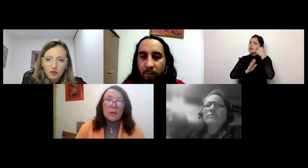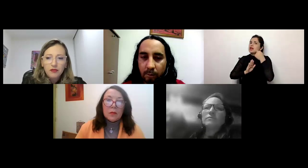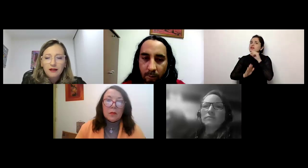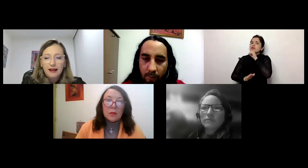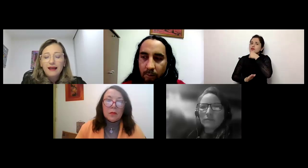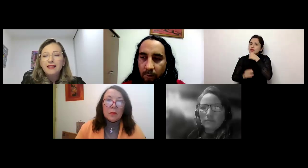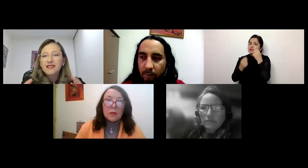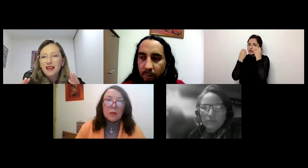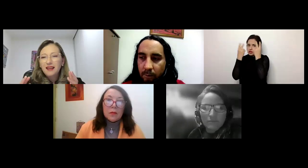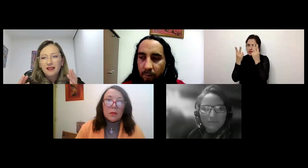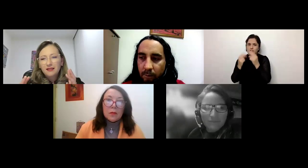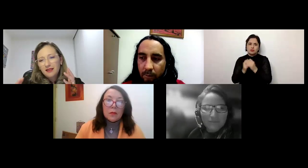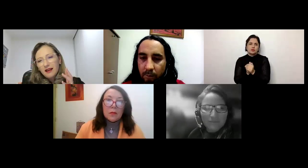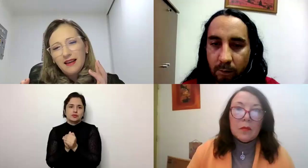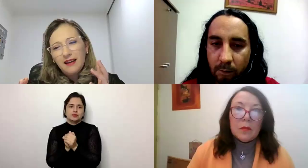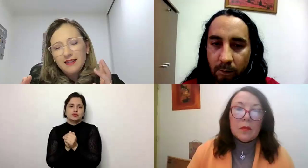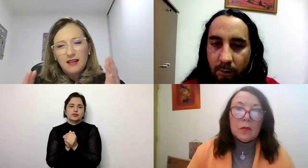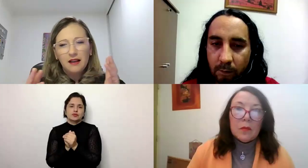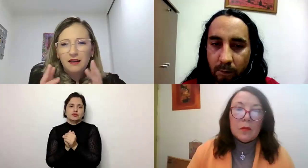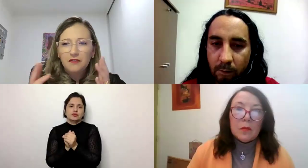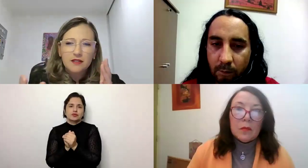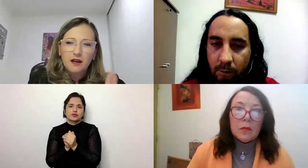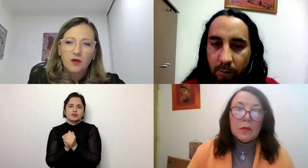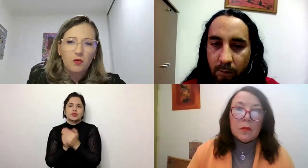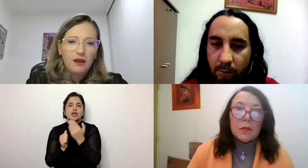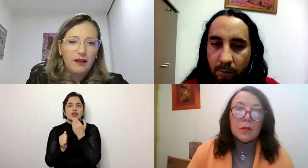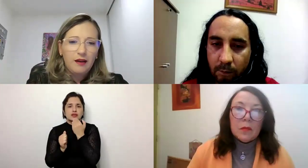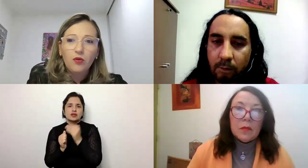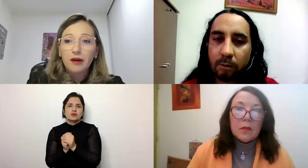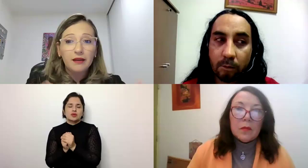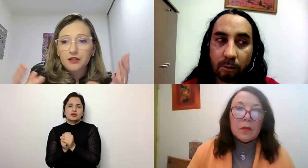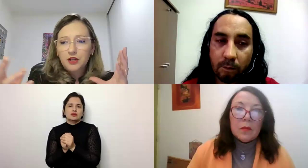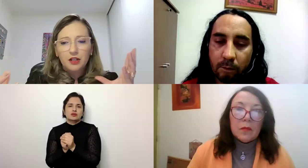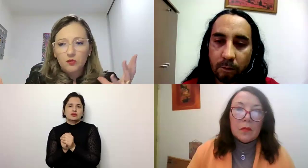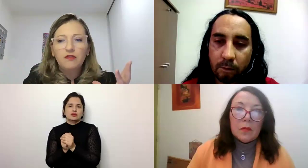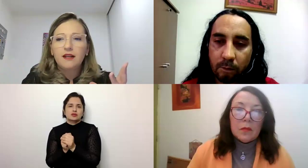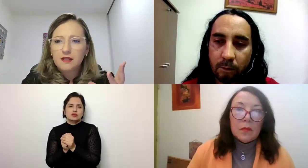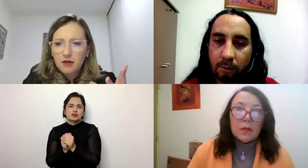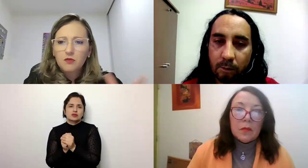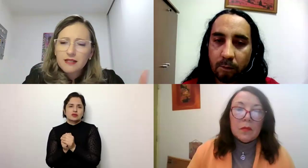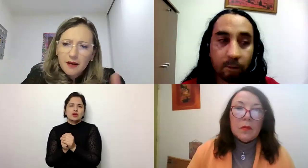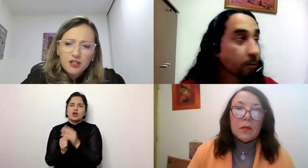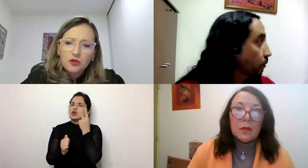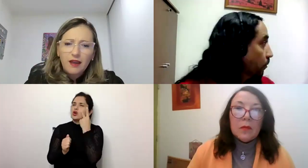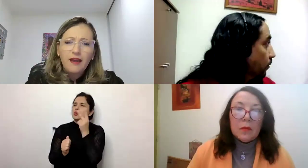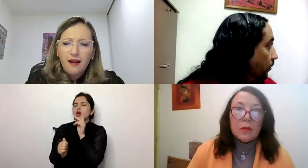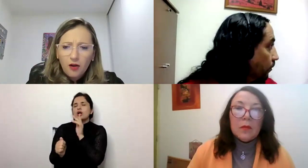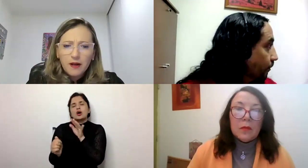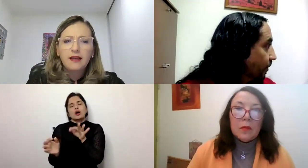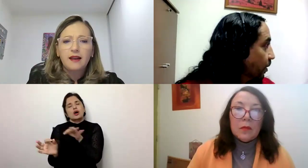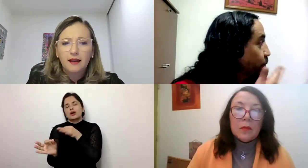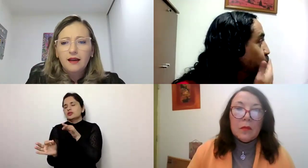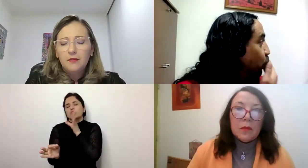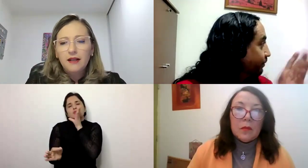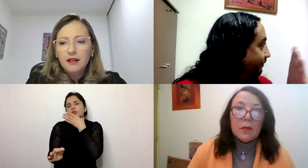ativo, e sem ter aquela visão romântica de um envelhecimento, mas a partir do que é